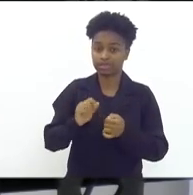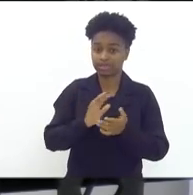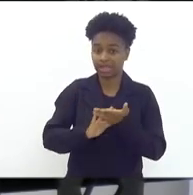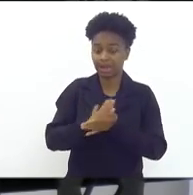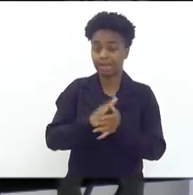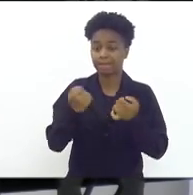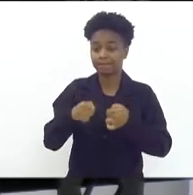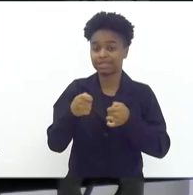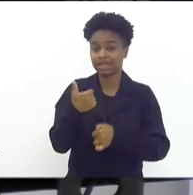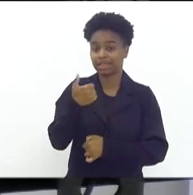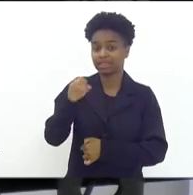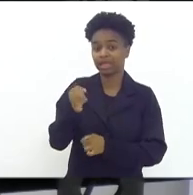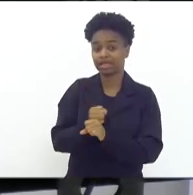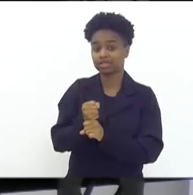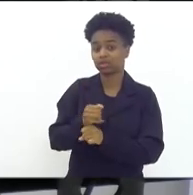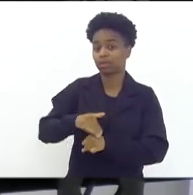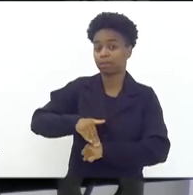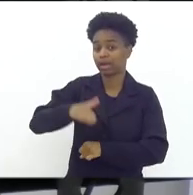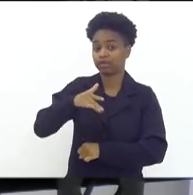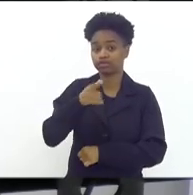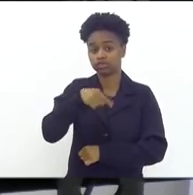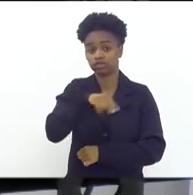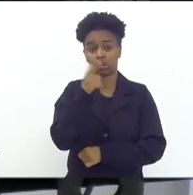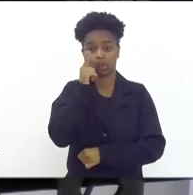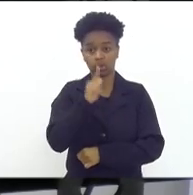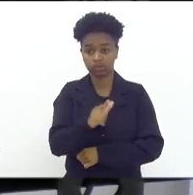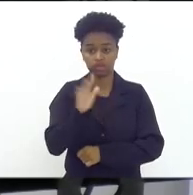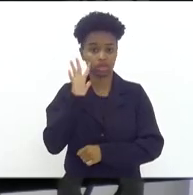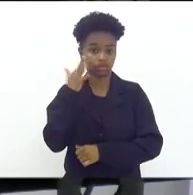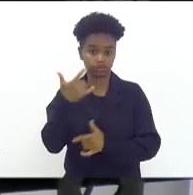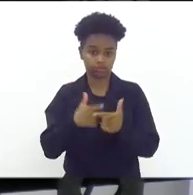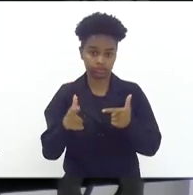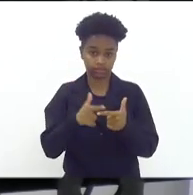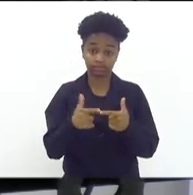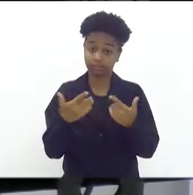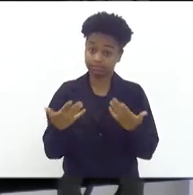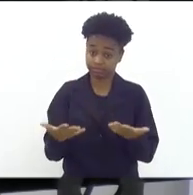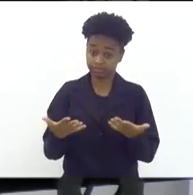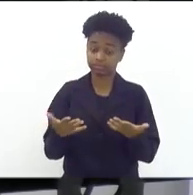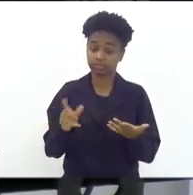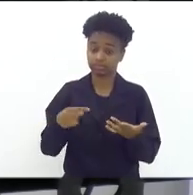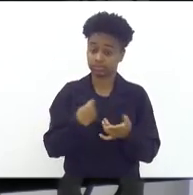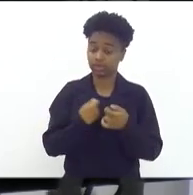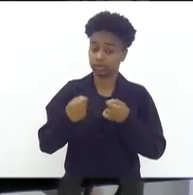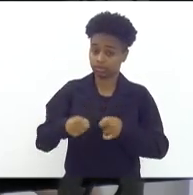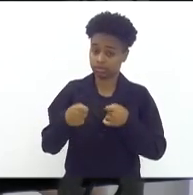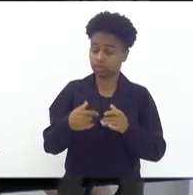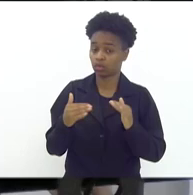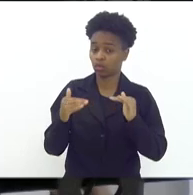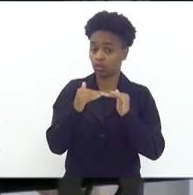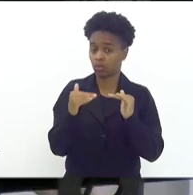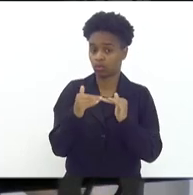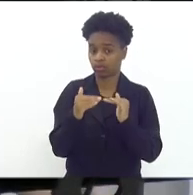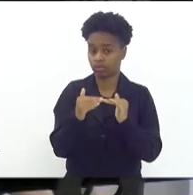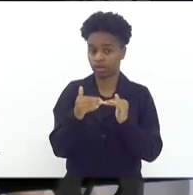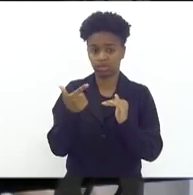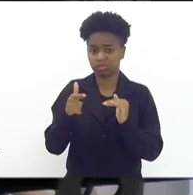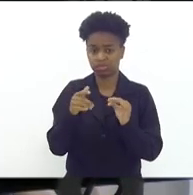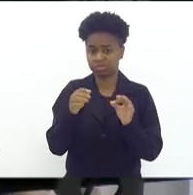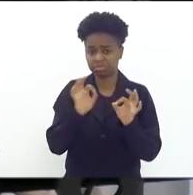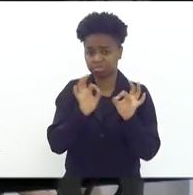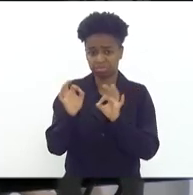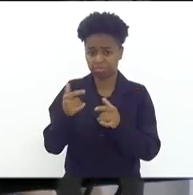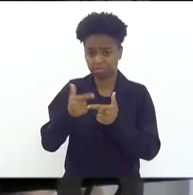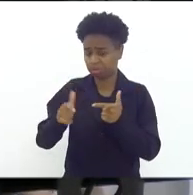mais de 10 anos para que a agência possa dar conta do que tá acontecendo aí de convite mais uma vez dizendo não tem qualquer questão pessoal